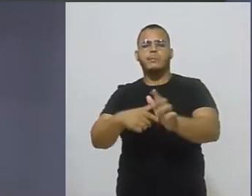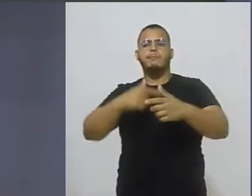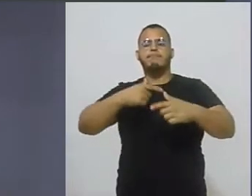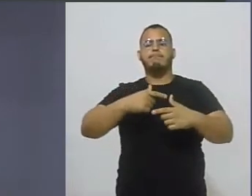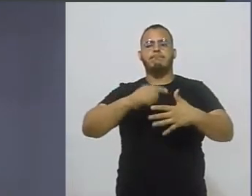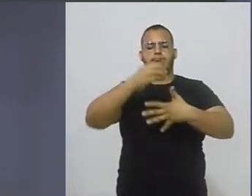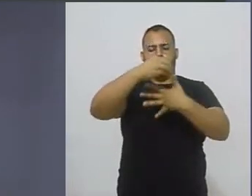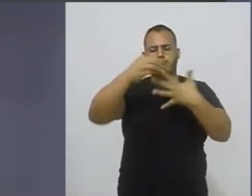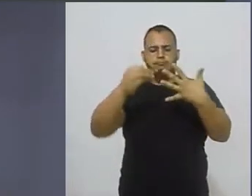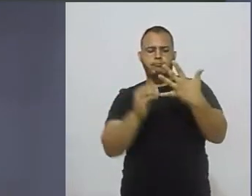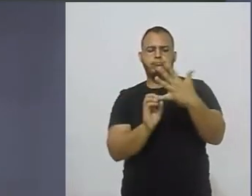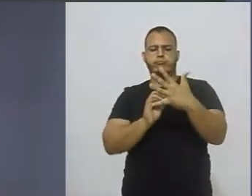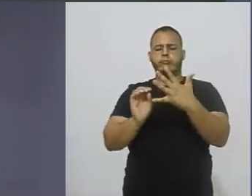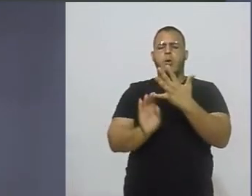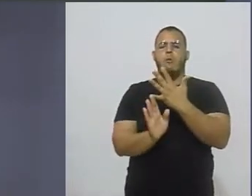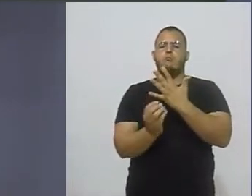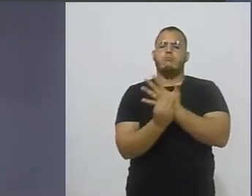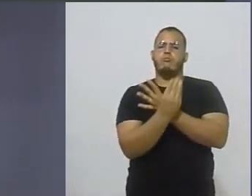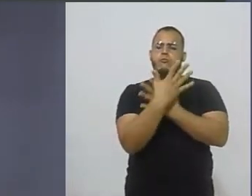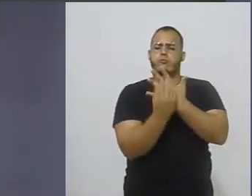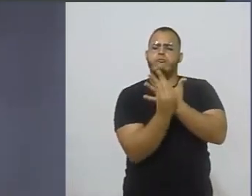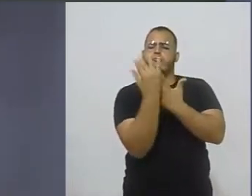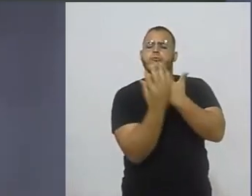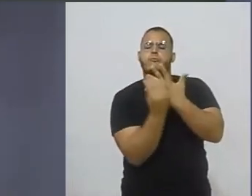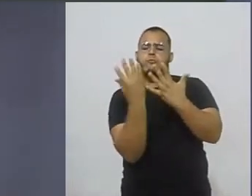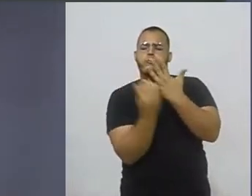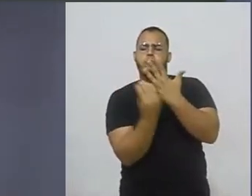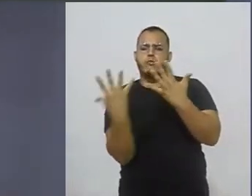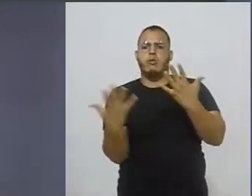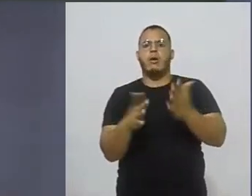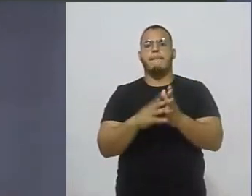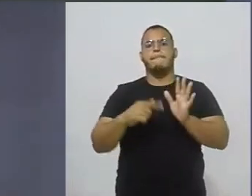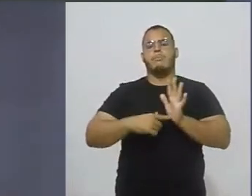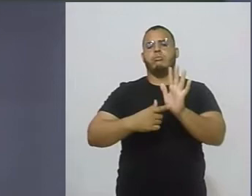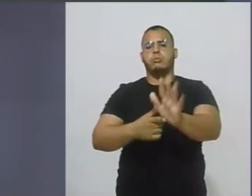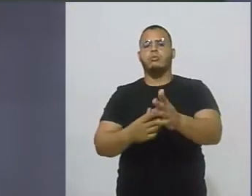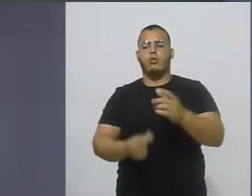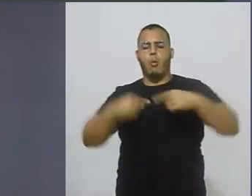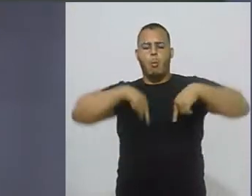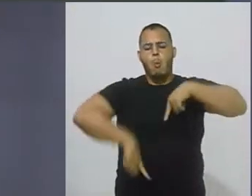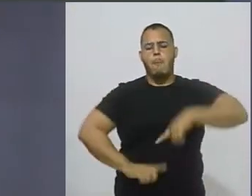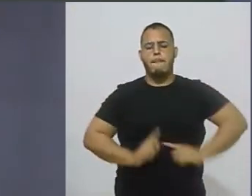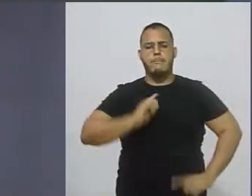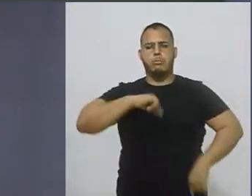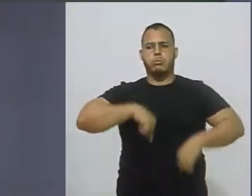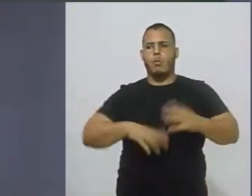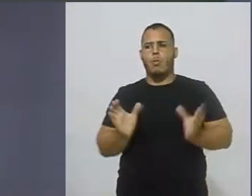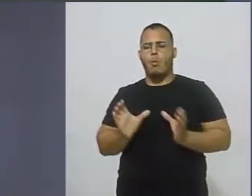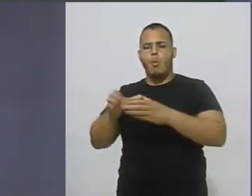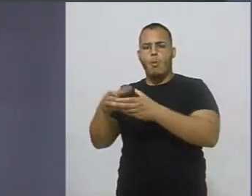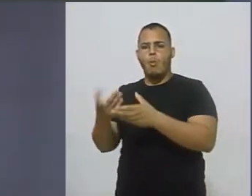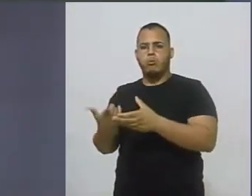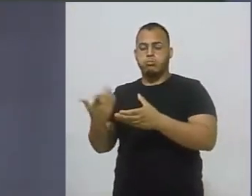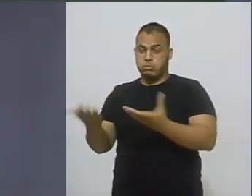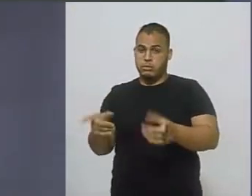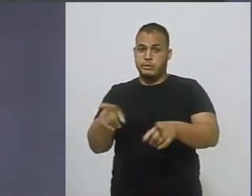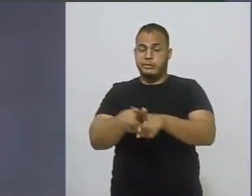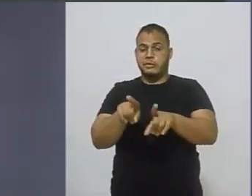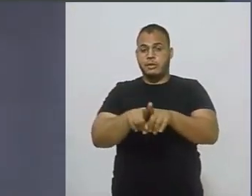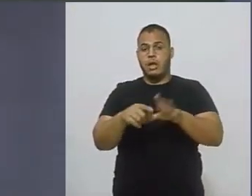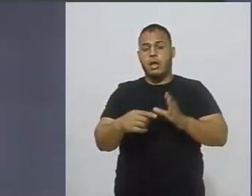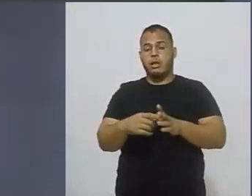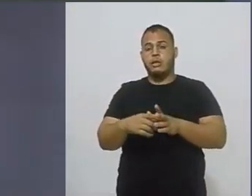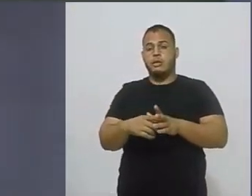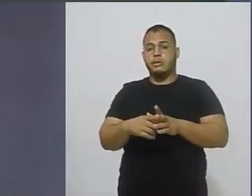estar produzindo os hormônios, ok? Ele é composto aí por um grupo de glândulas, certo? Ou órgãos também, que regulam